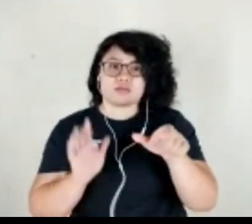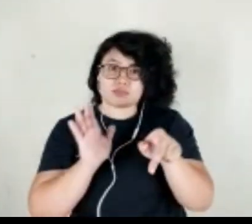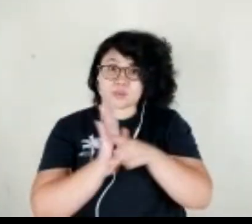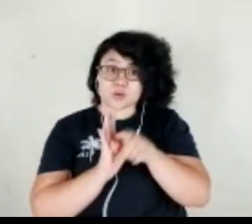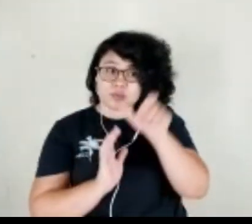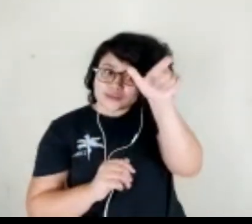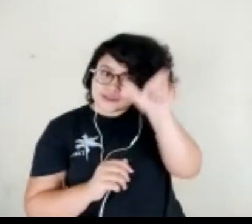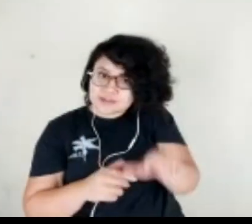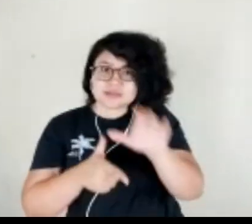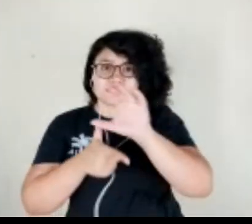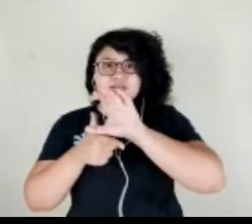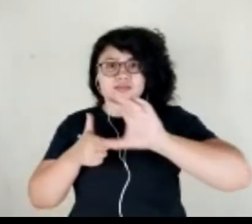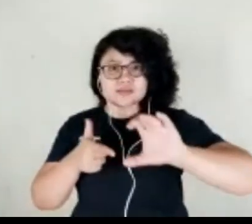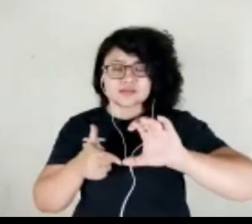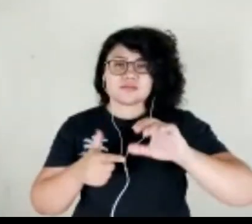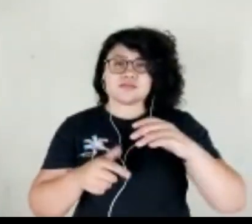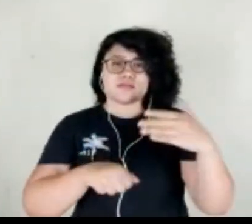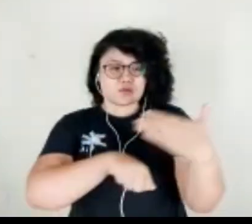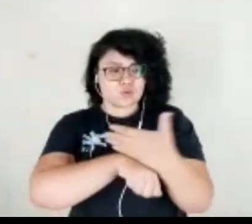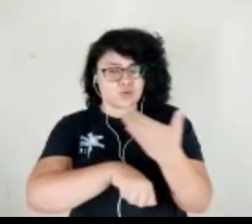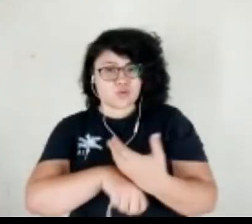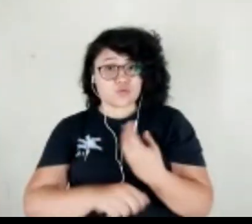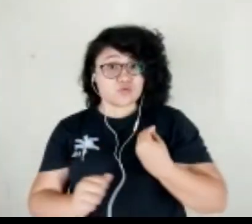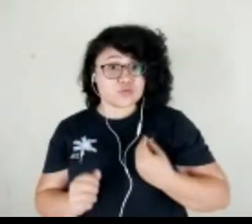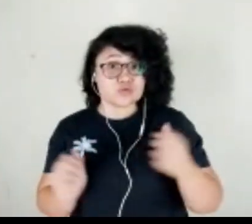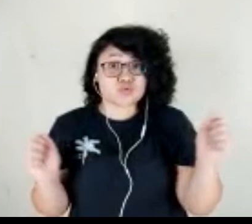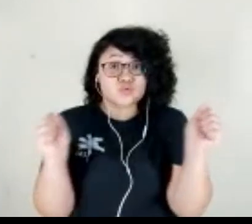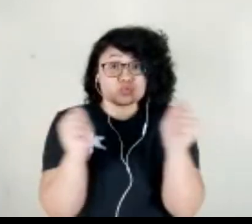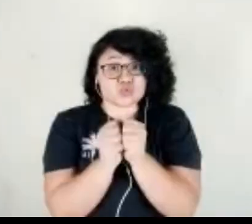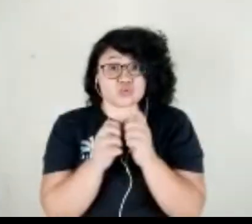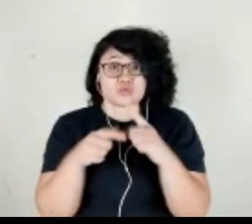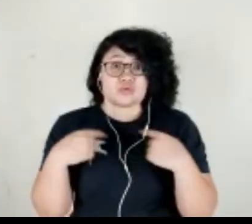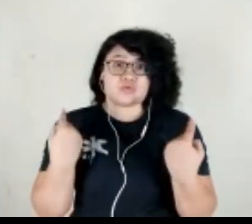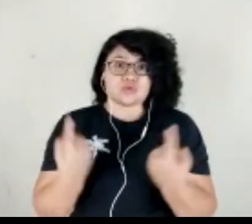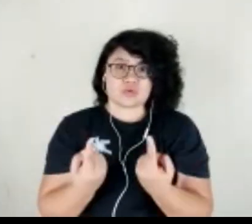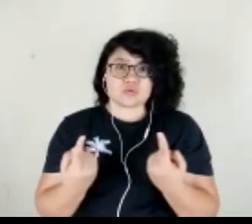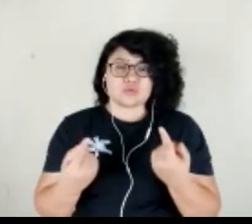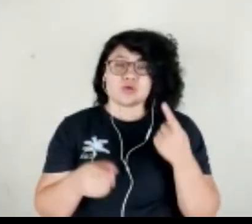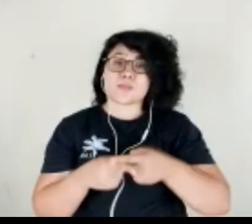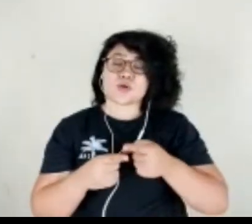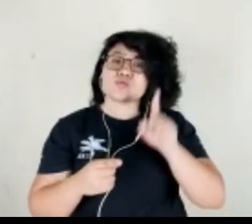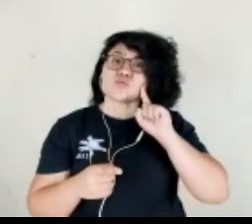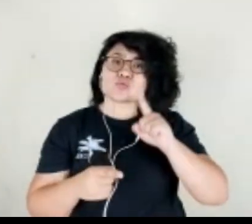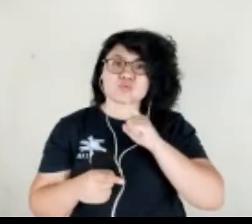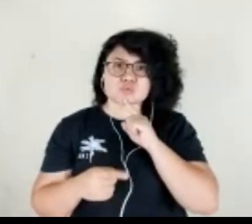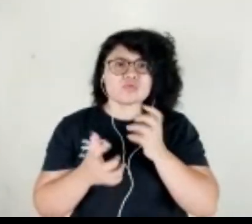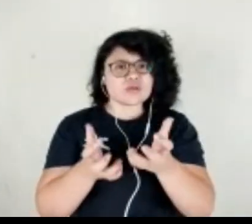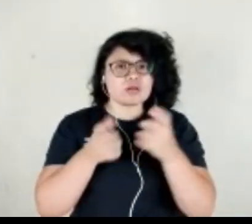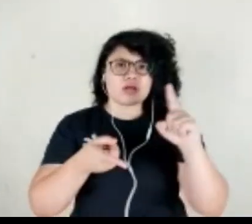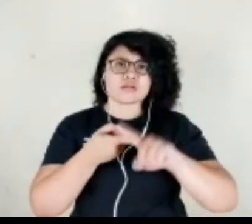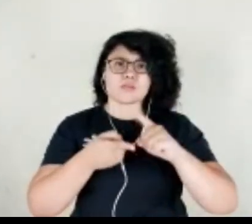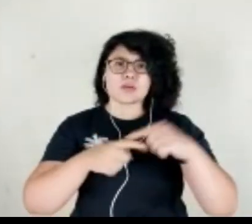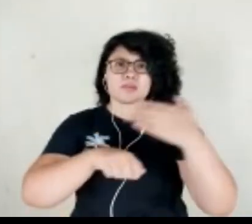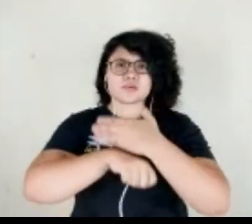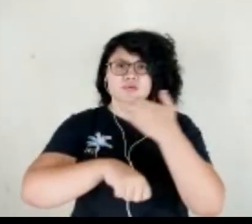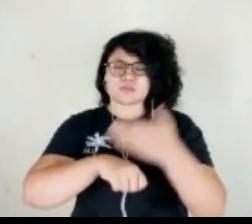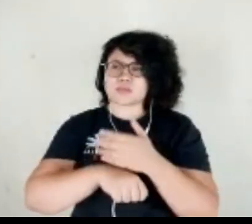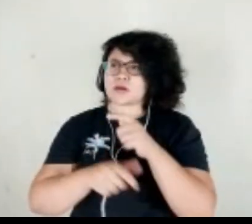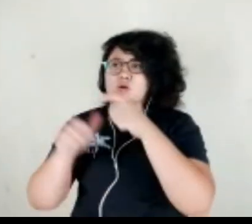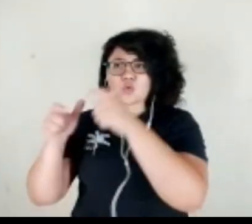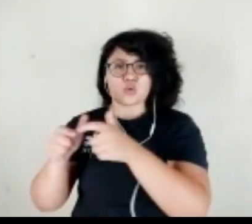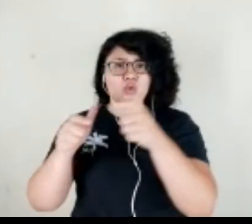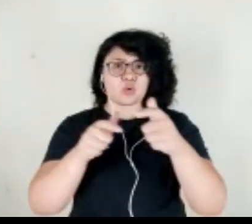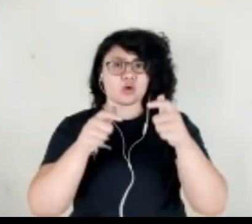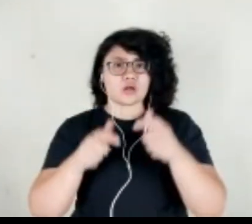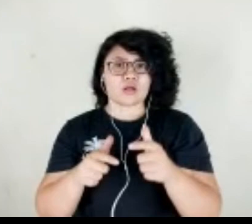um cidadão que convive na nossa sociedade brasileira, ele vai querer estar em âmbitos onde você